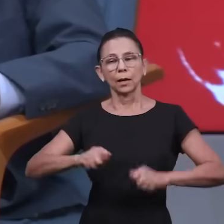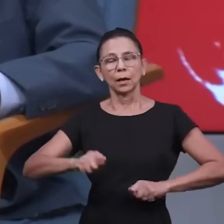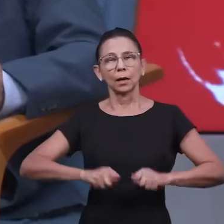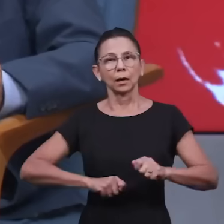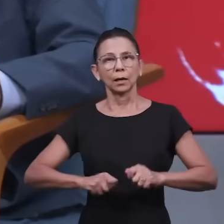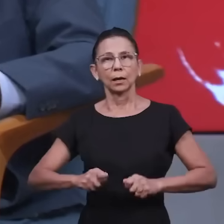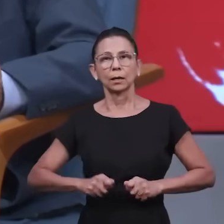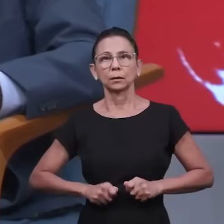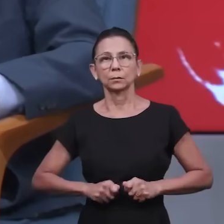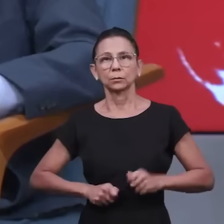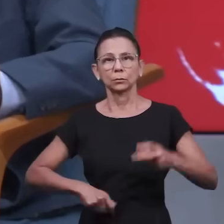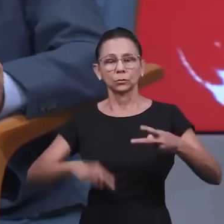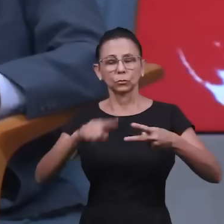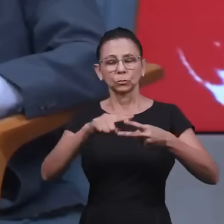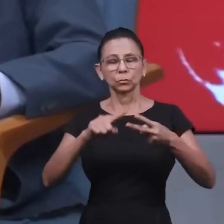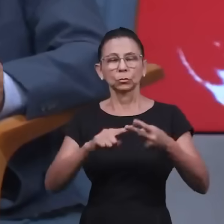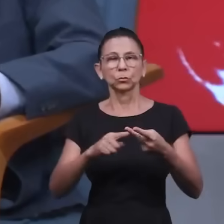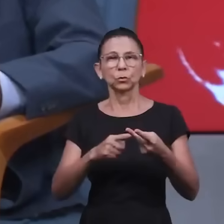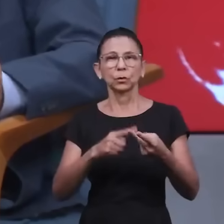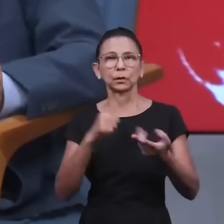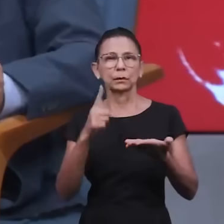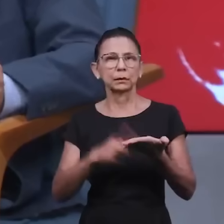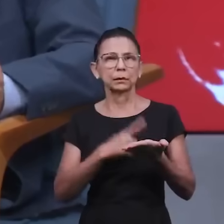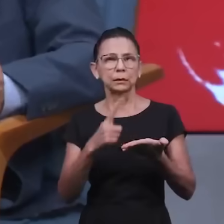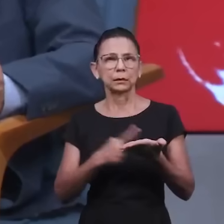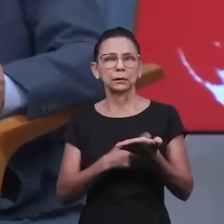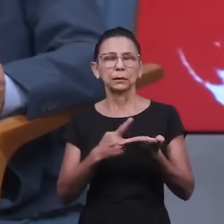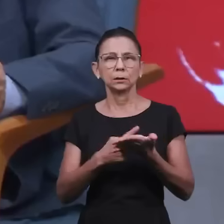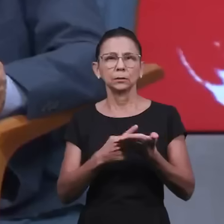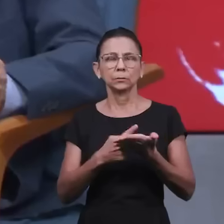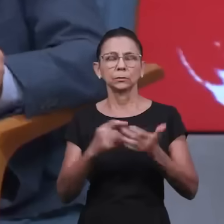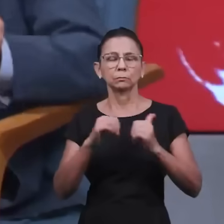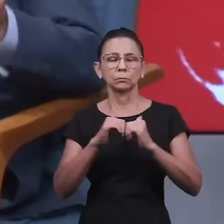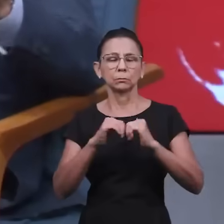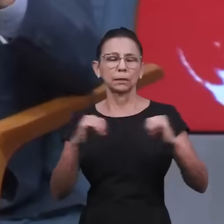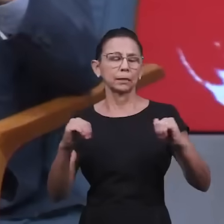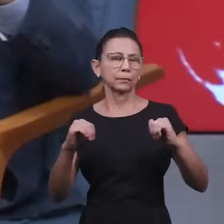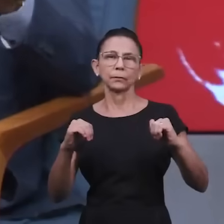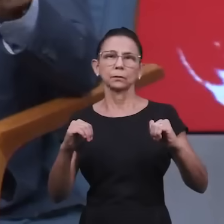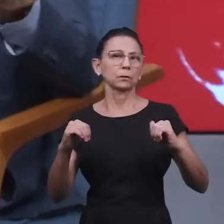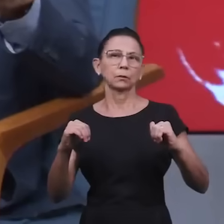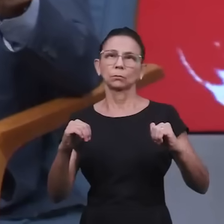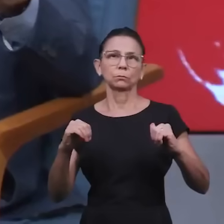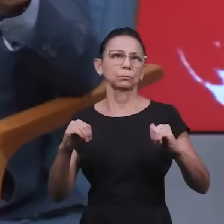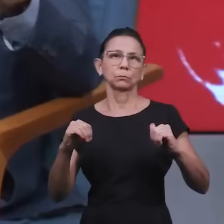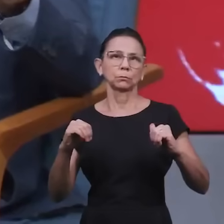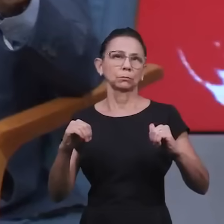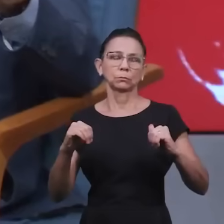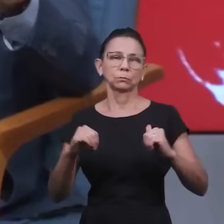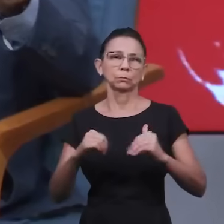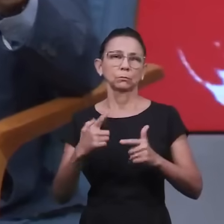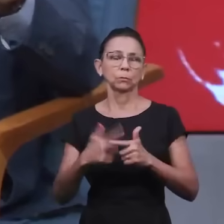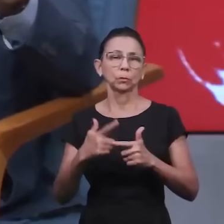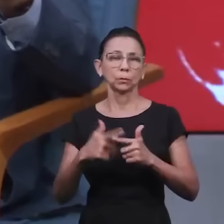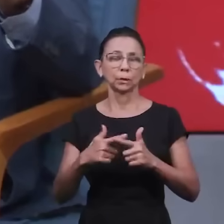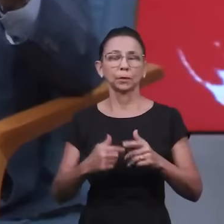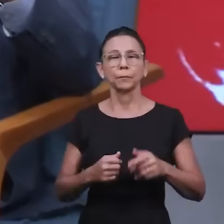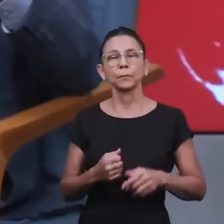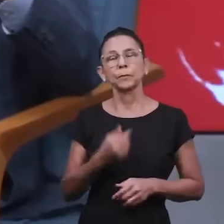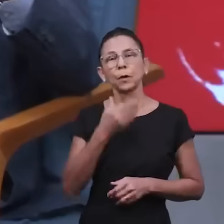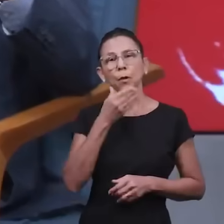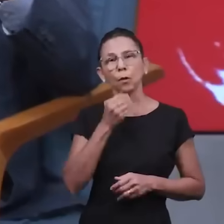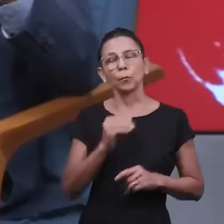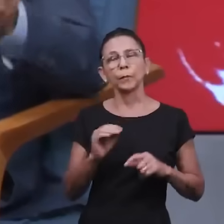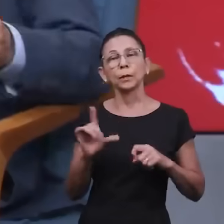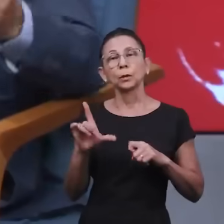Não havia uma separação entre os dois livros, porque Lucas está escrevendo a